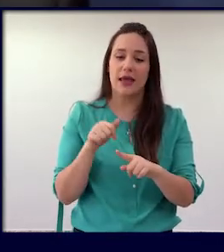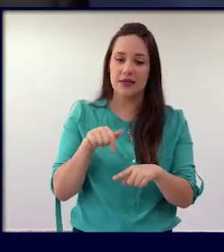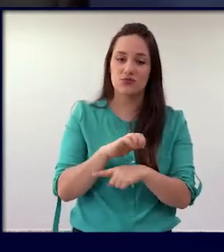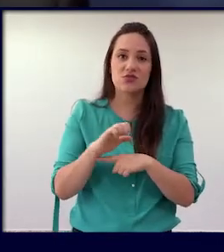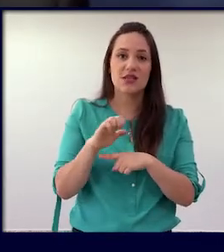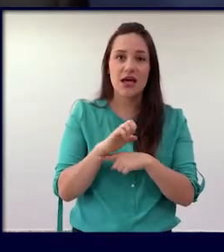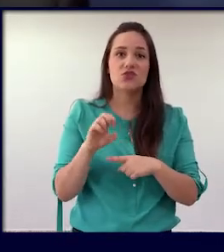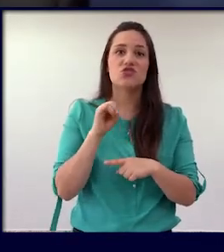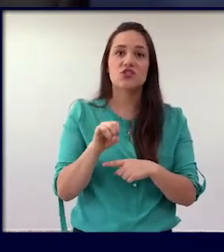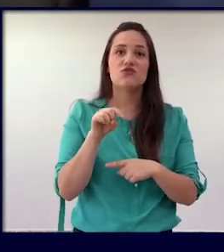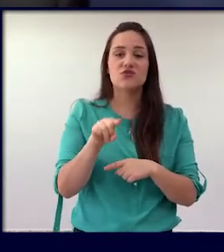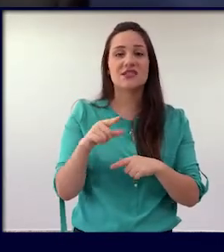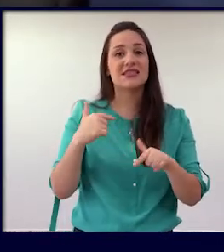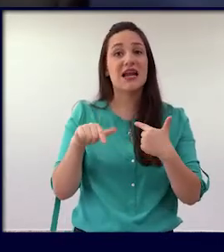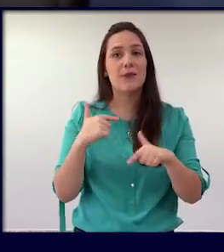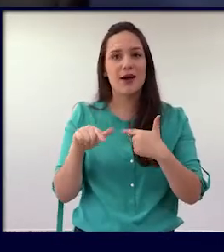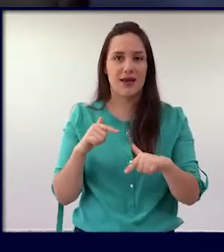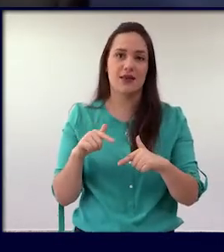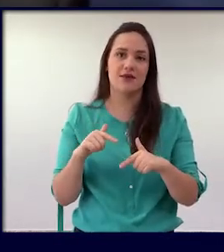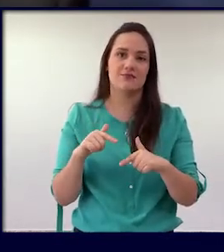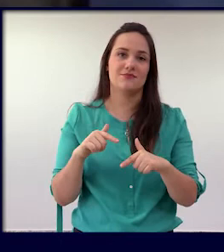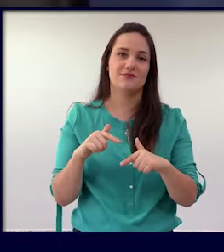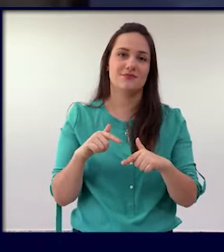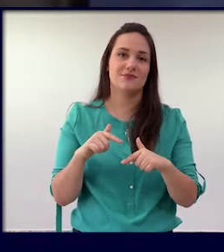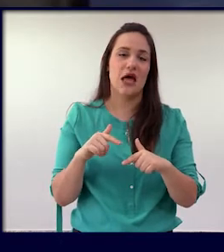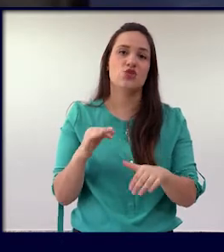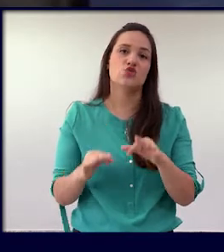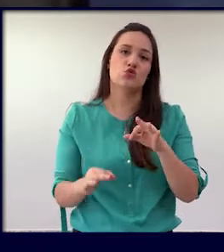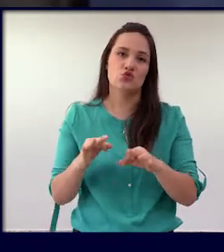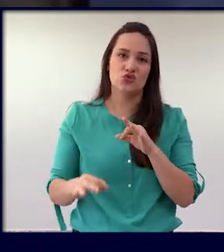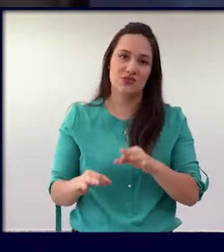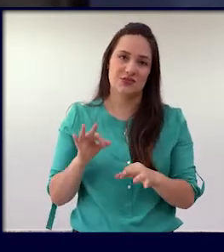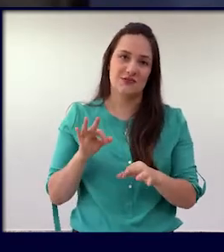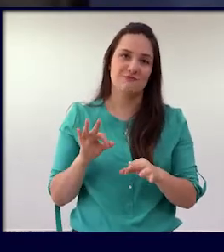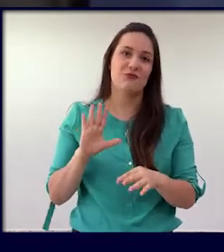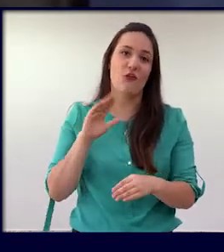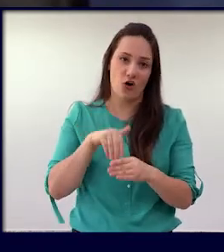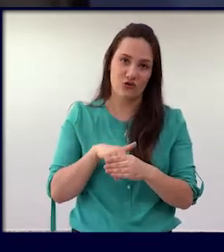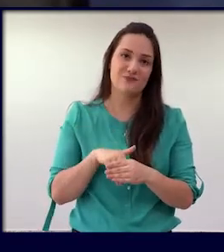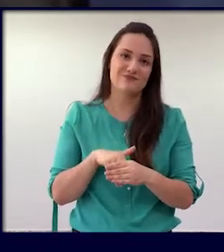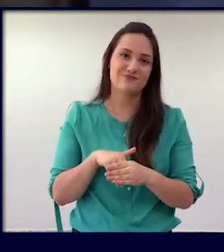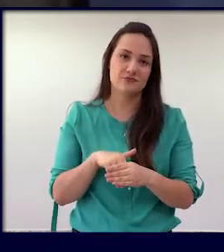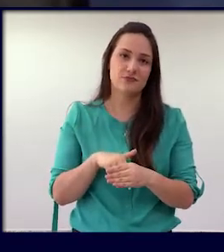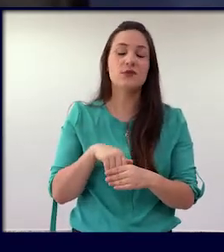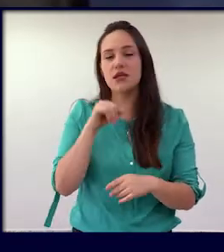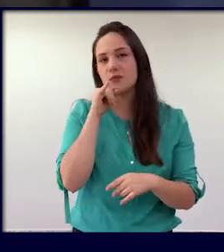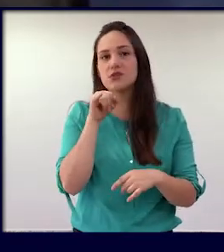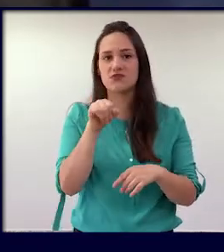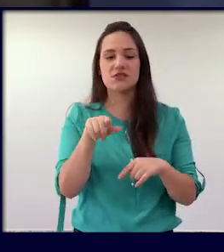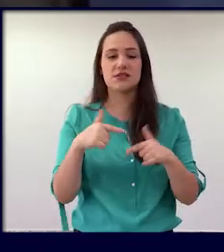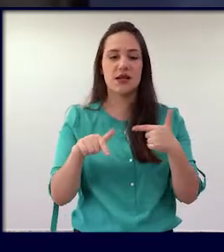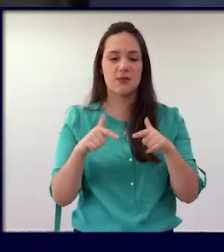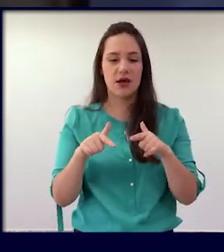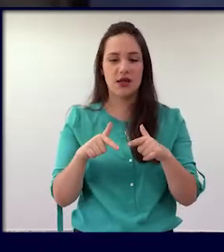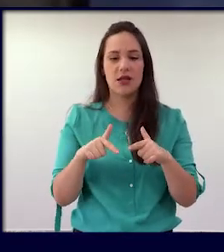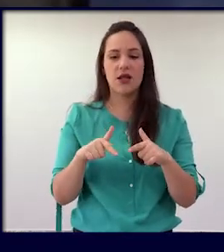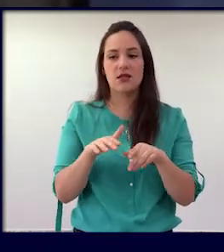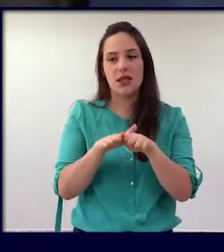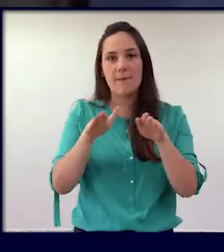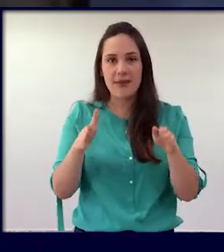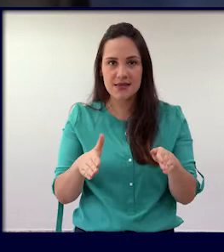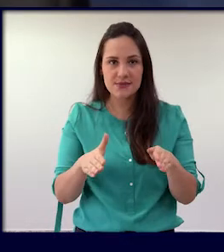âmbito estadual. Então, o mesário, depois que ele cumpre esse trabalho, ele pega uma certidão